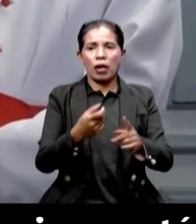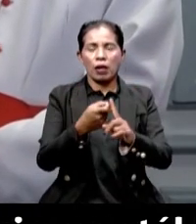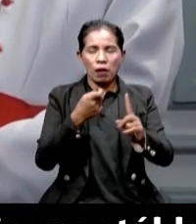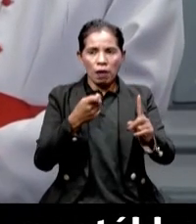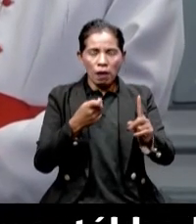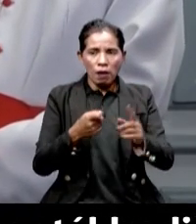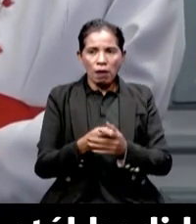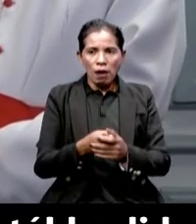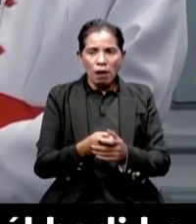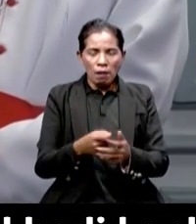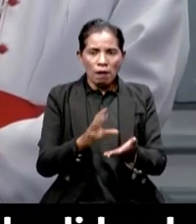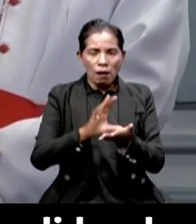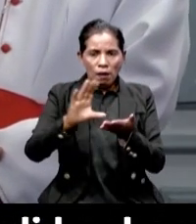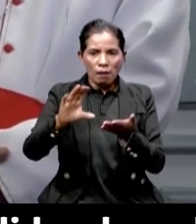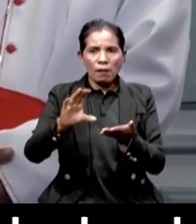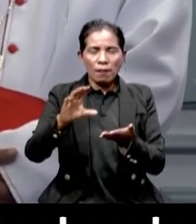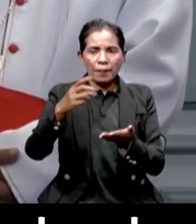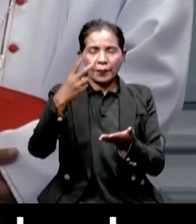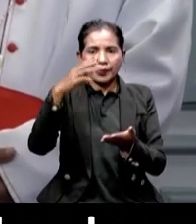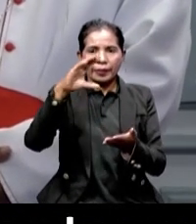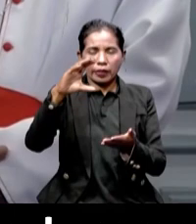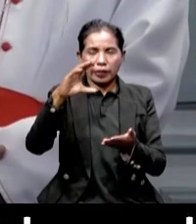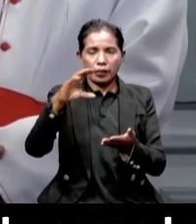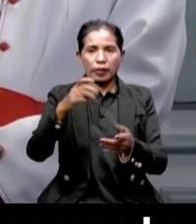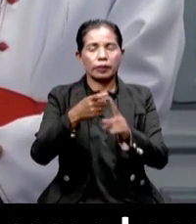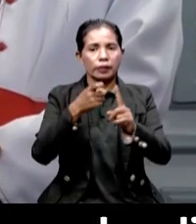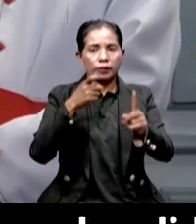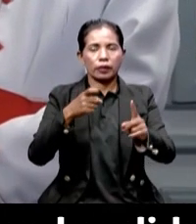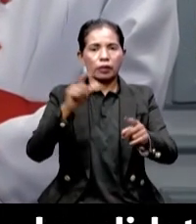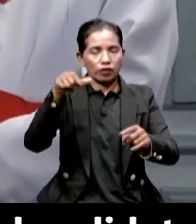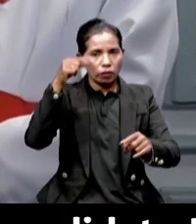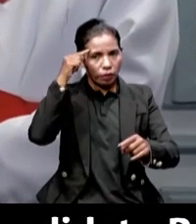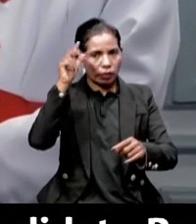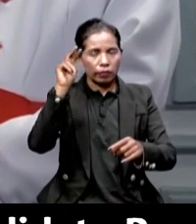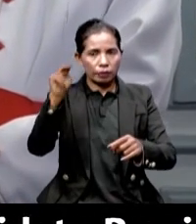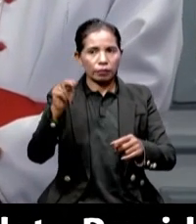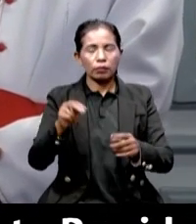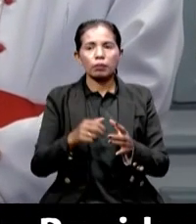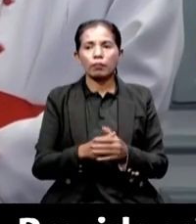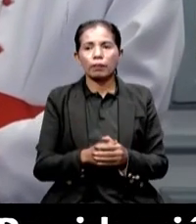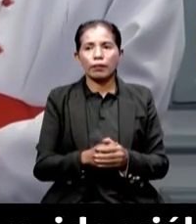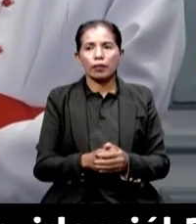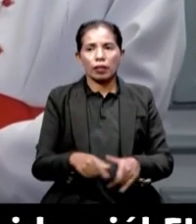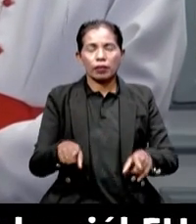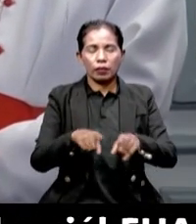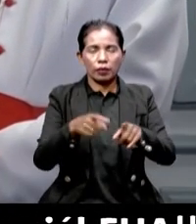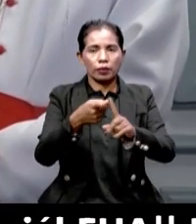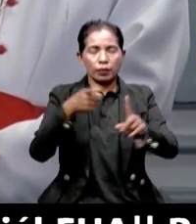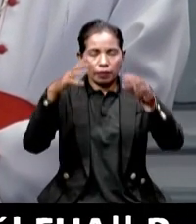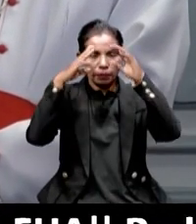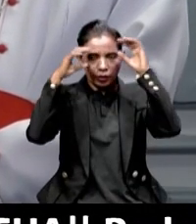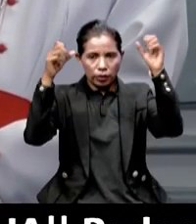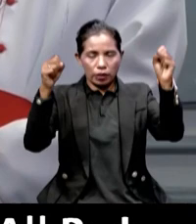parte Santa Sé niya, o si parte Iglesia Timor niya, tamba presidensya,